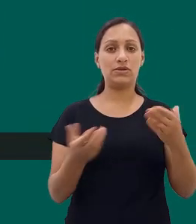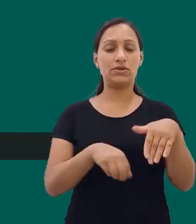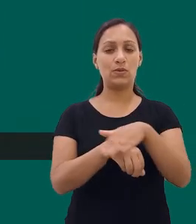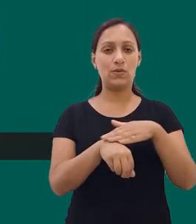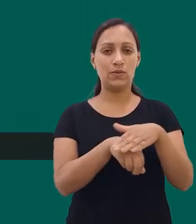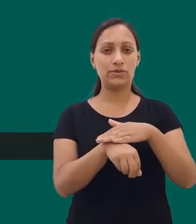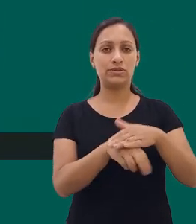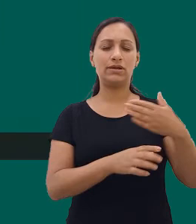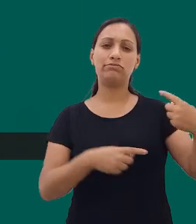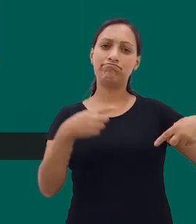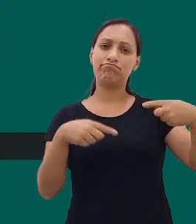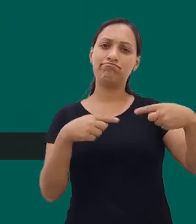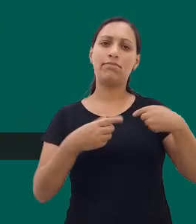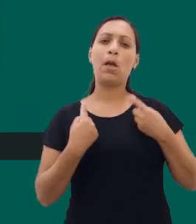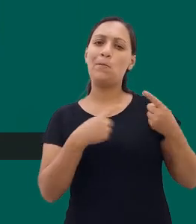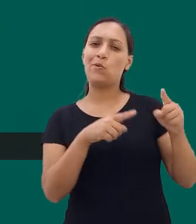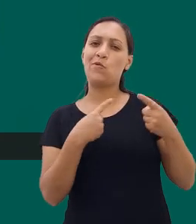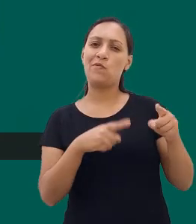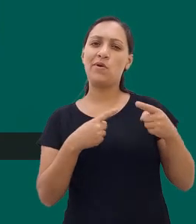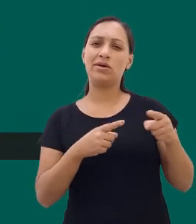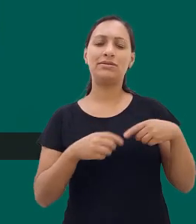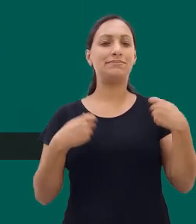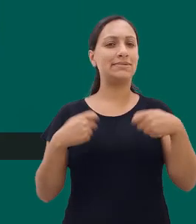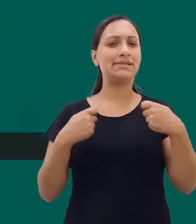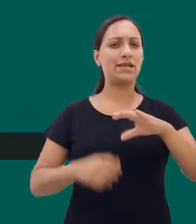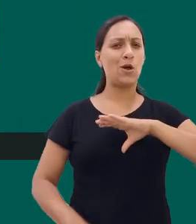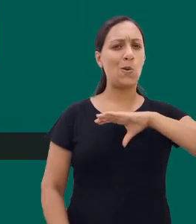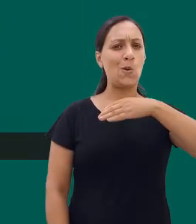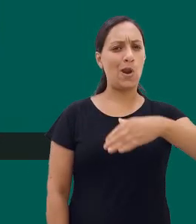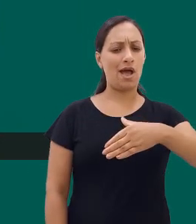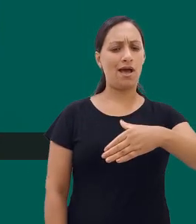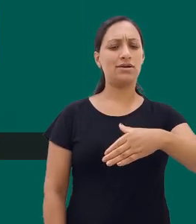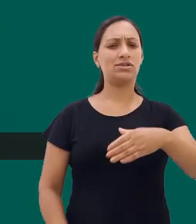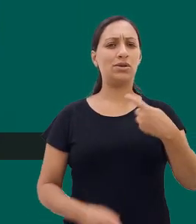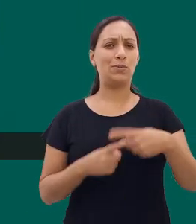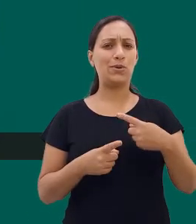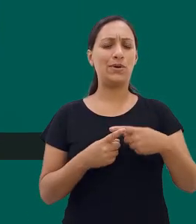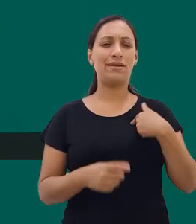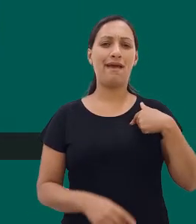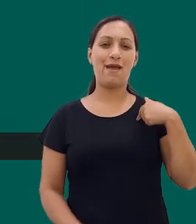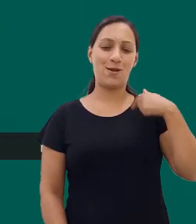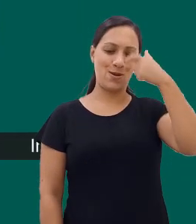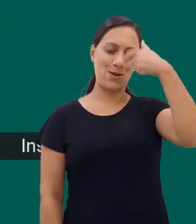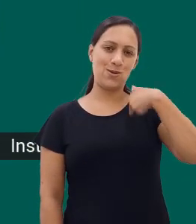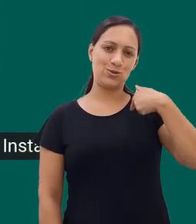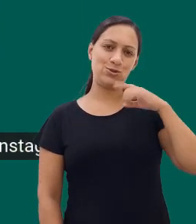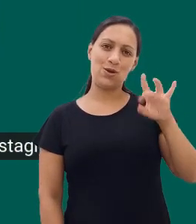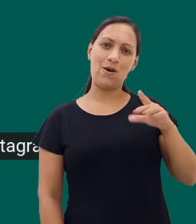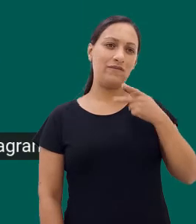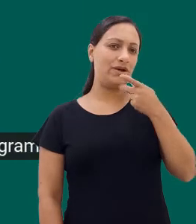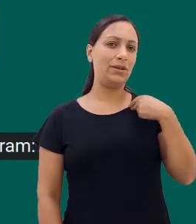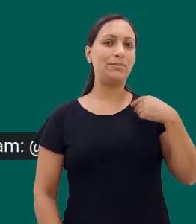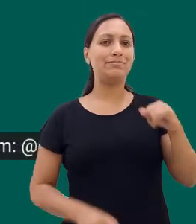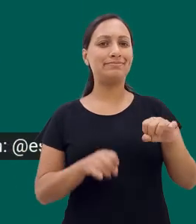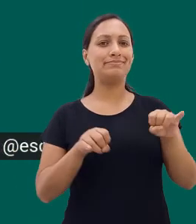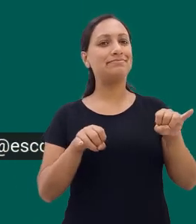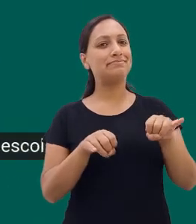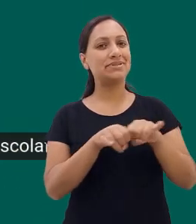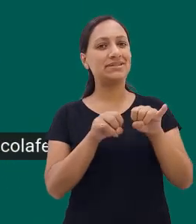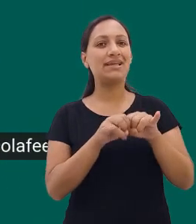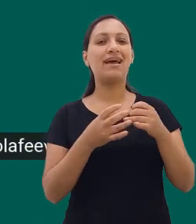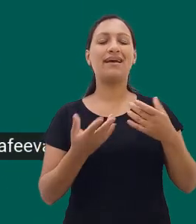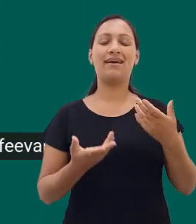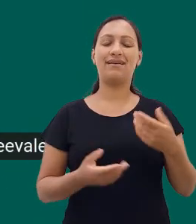conversando, debatendo, provocando, porque assim, tem que ter muita coragem para botar o Cris, que eu só falo besteira, né, eu gosto de cutucar. E